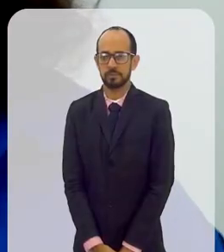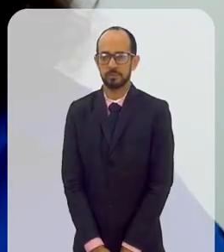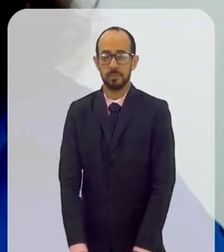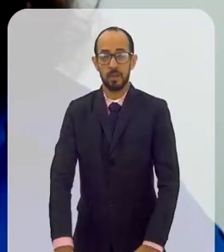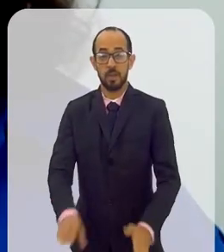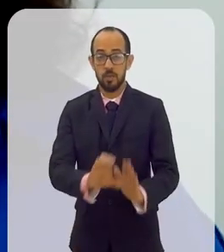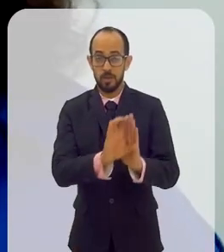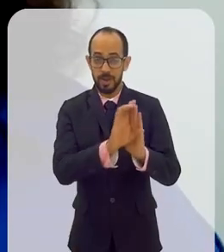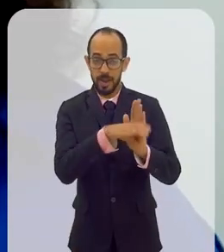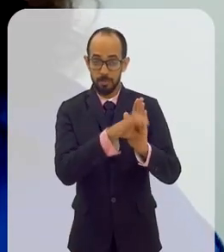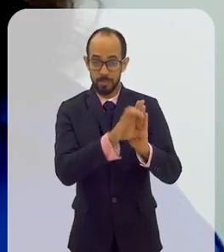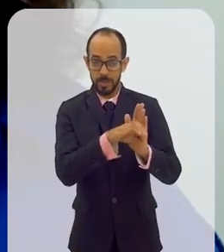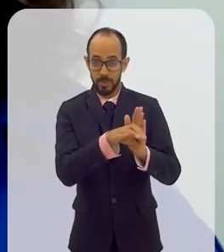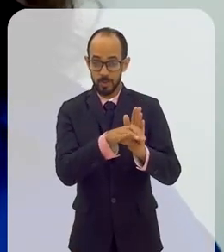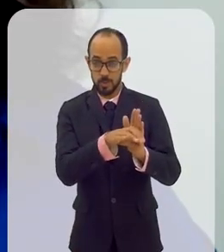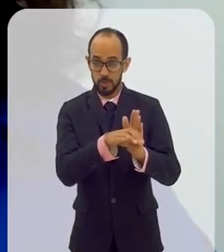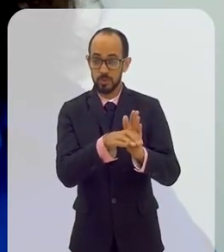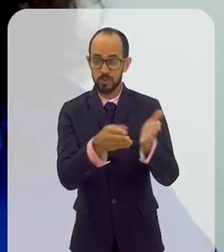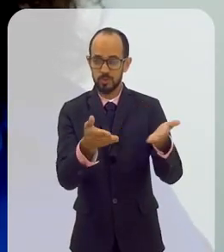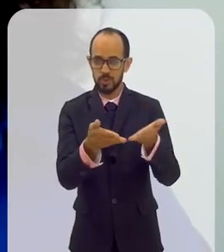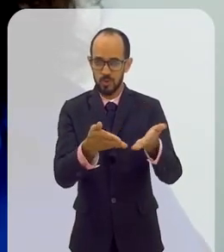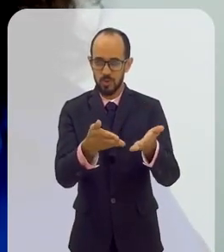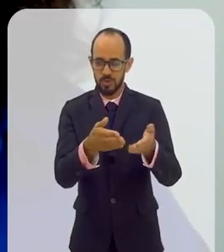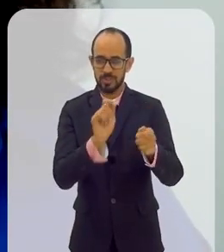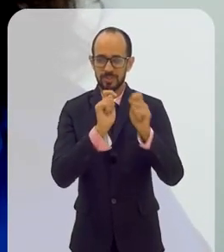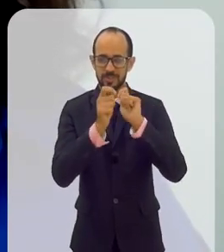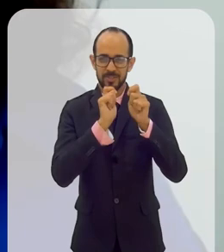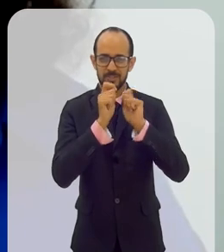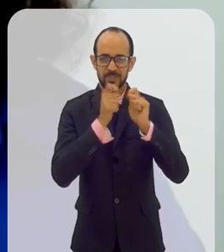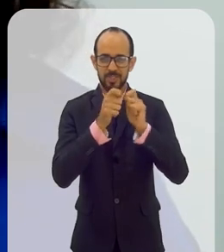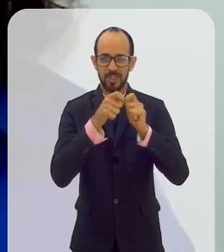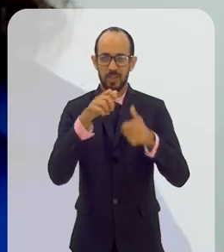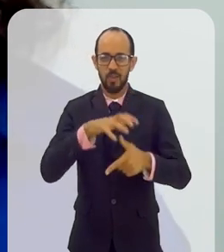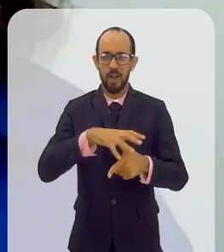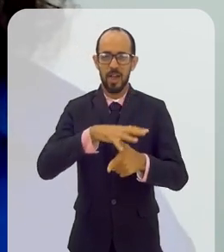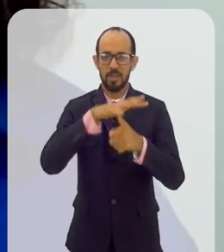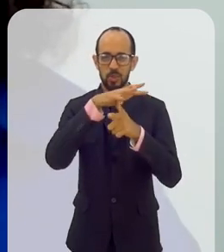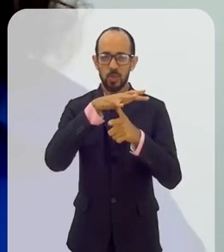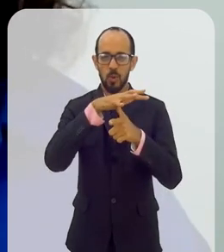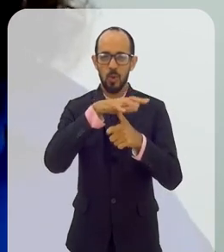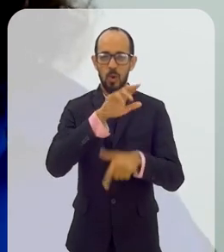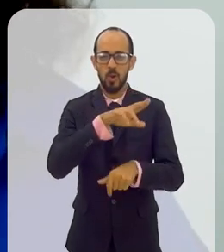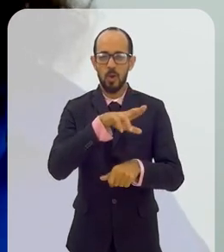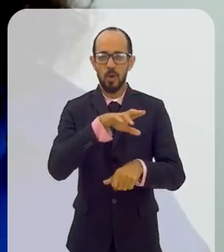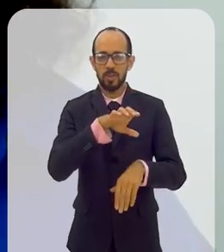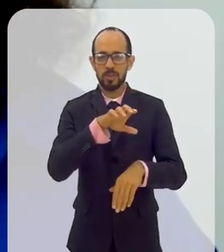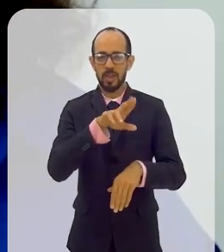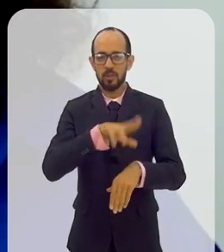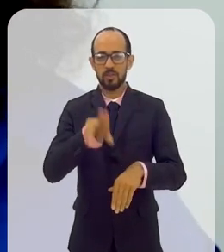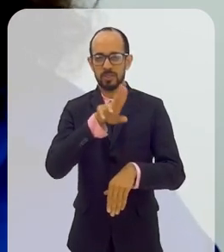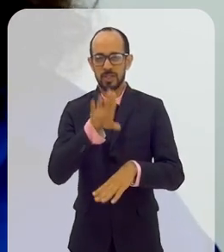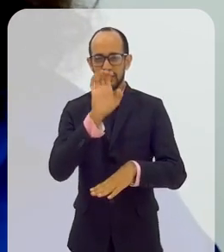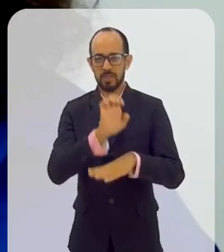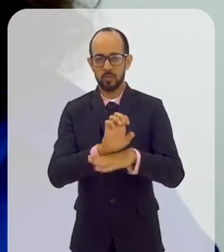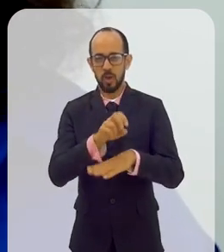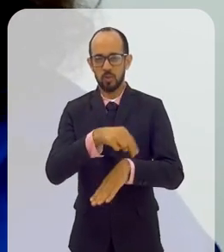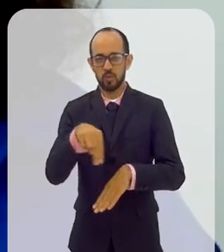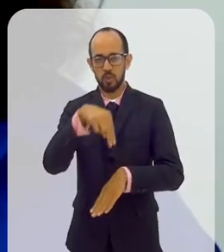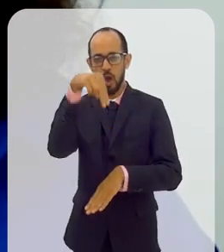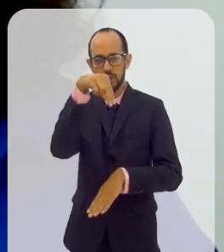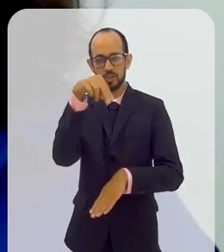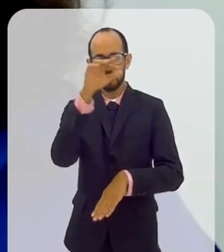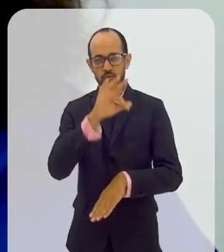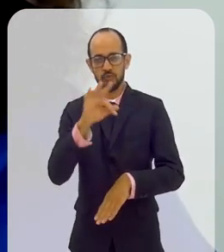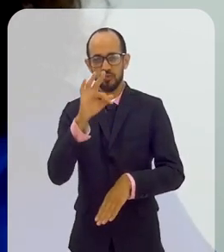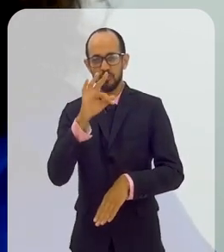assunto da Agenda de Futuro de hoje traz como entrevistado o reitor da Universidade Estadual do Norte Fluminense, professor Raul Ernesto Lopes